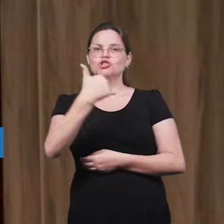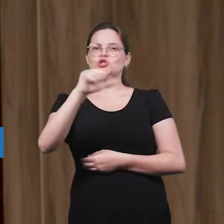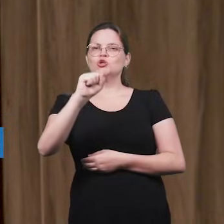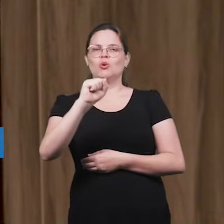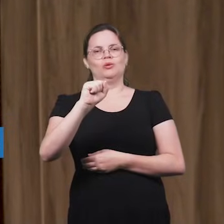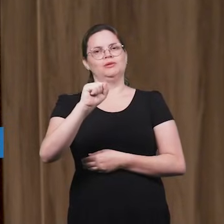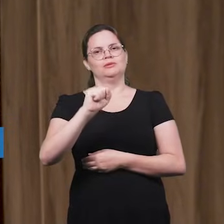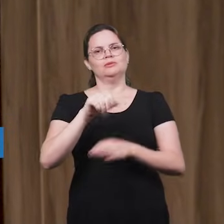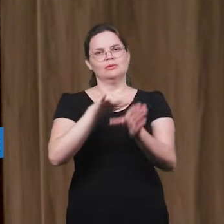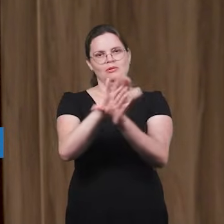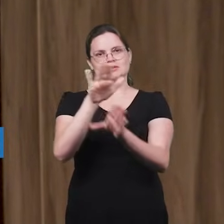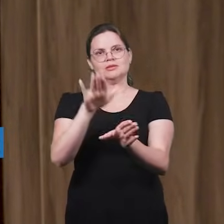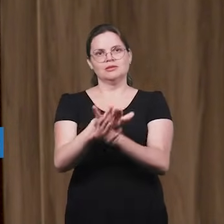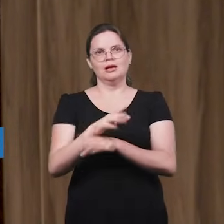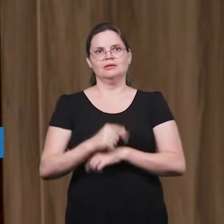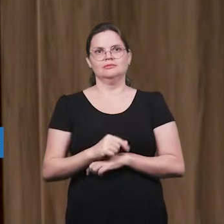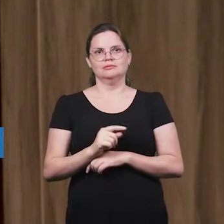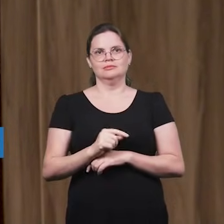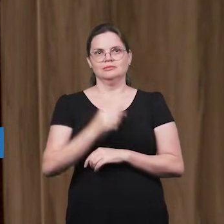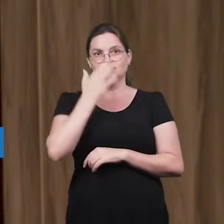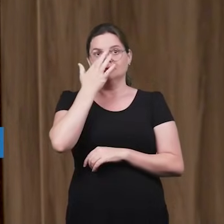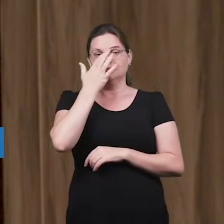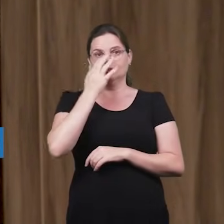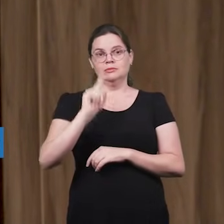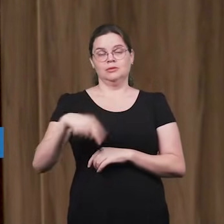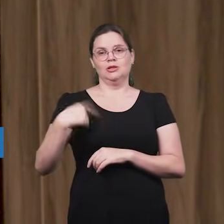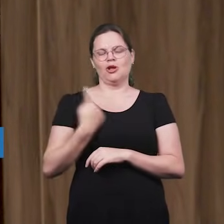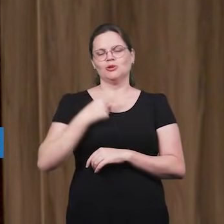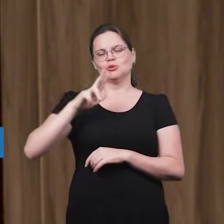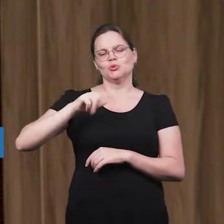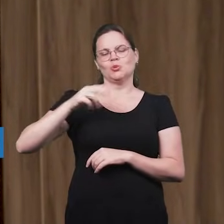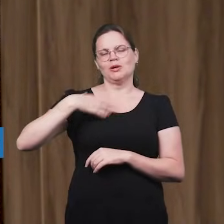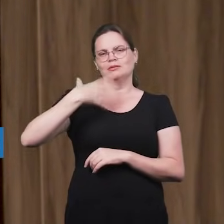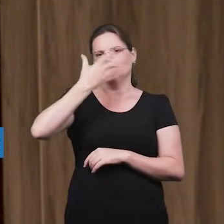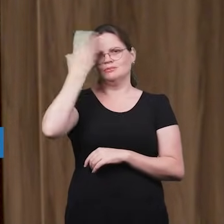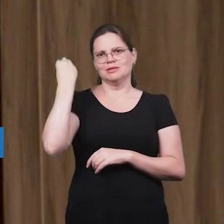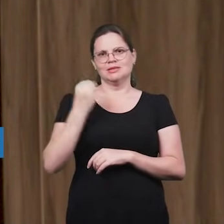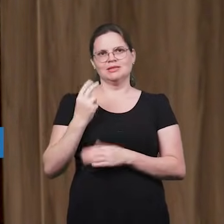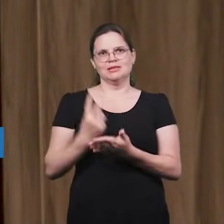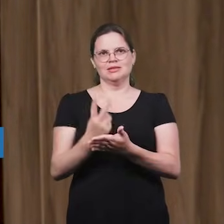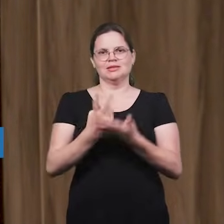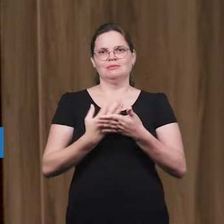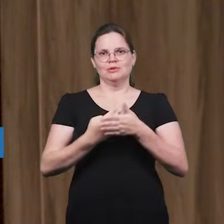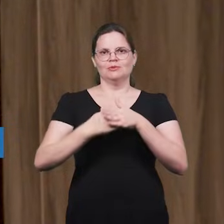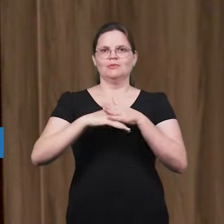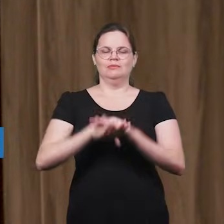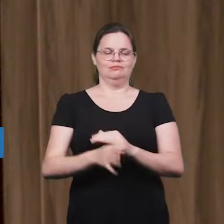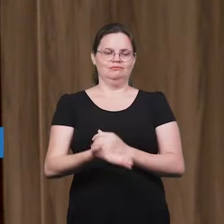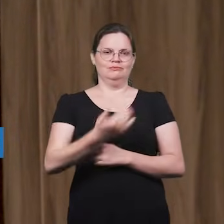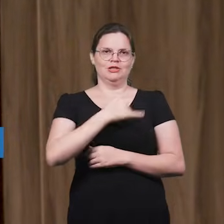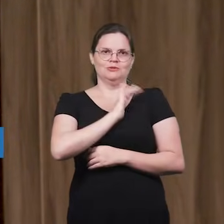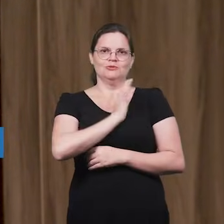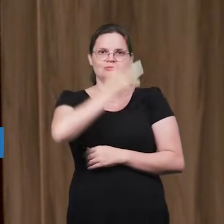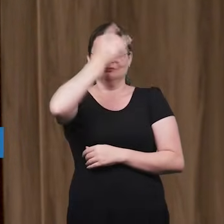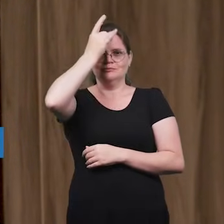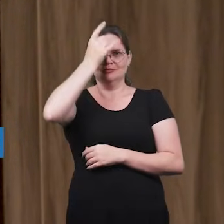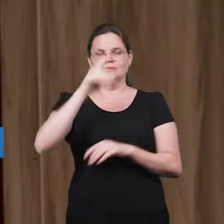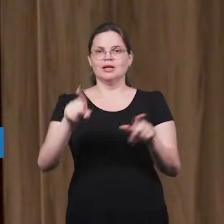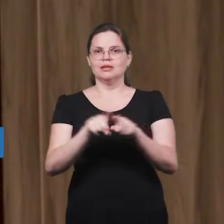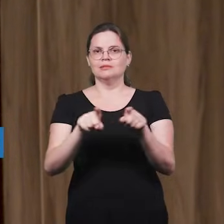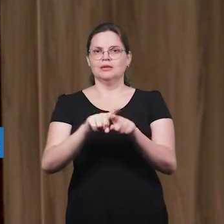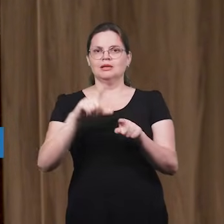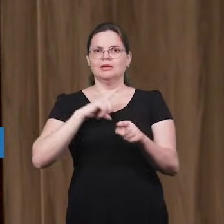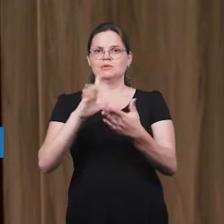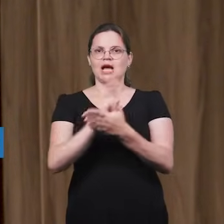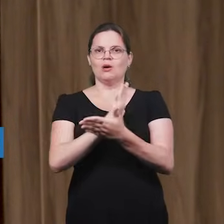aqui que nós jamais esqueceremos, que guardamos no nosso coração, e nós queremos destacar um